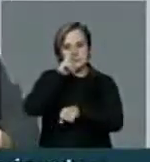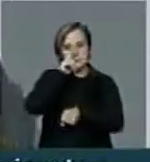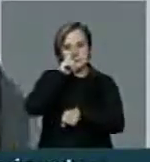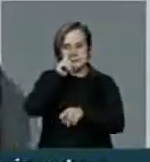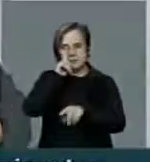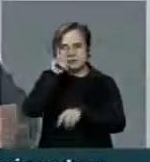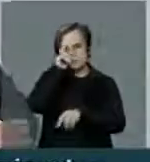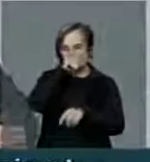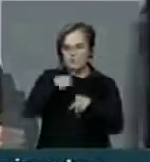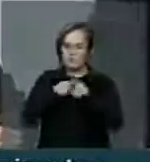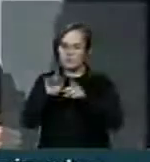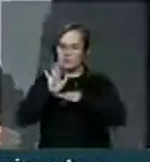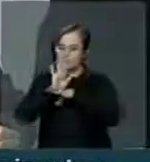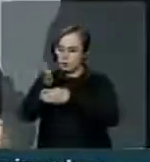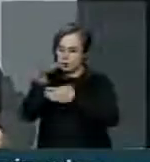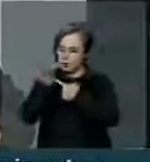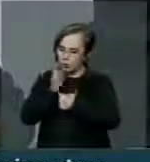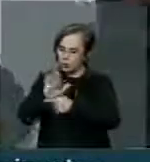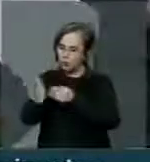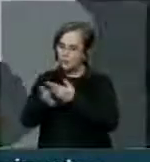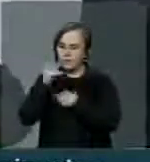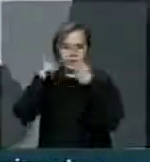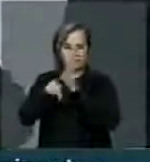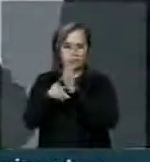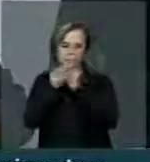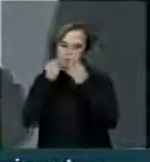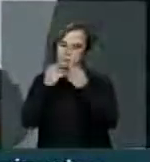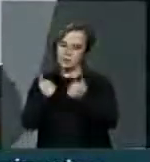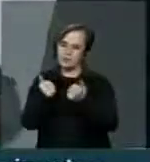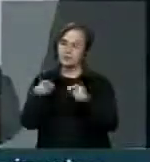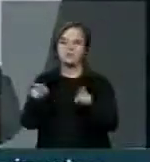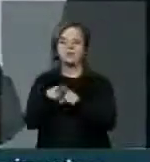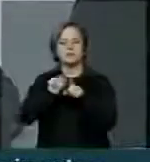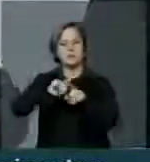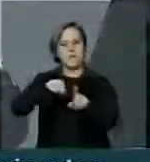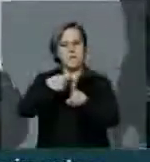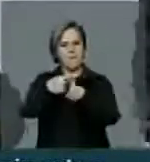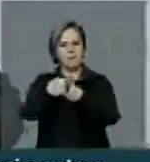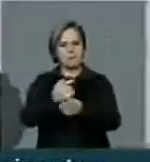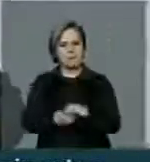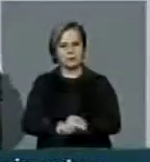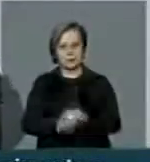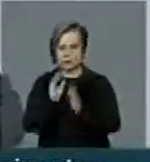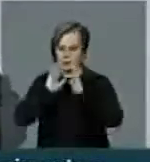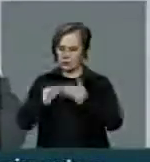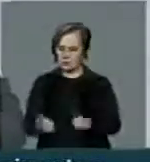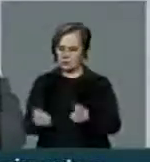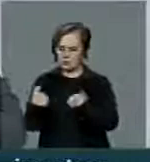cooperação política está completamente estabelecida. Mais do que isso, linhas de crédito.